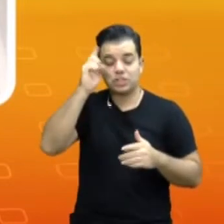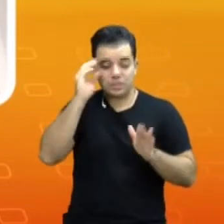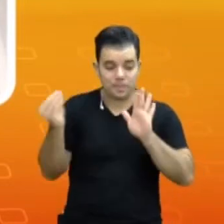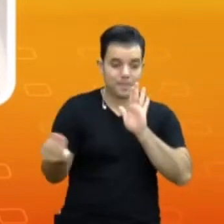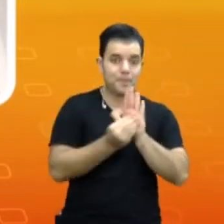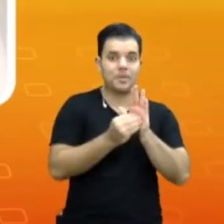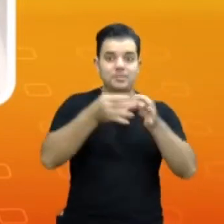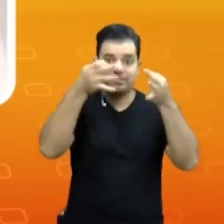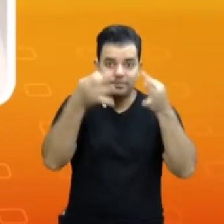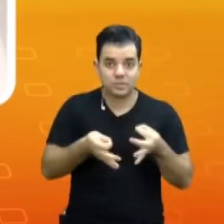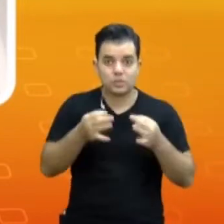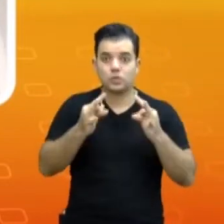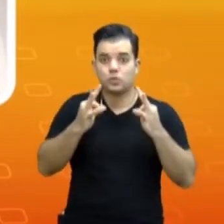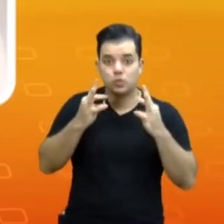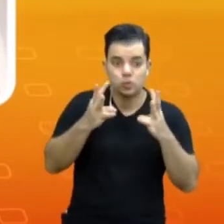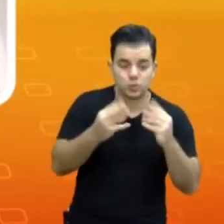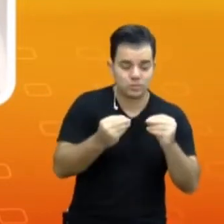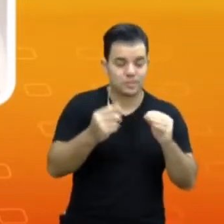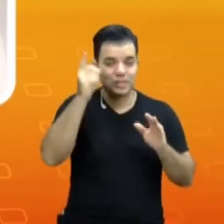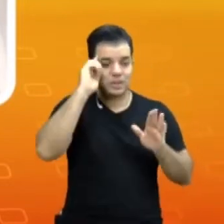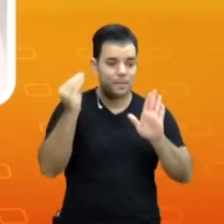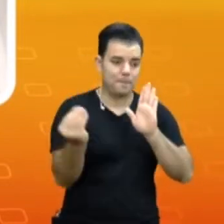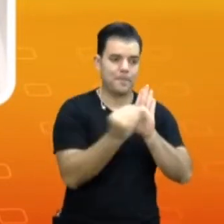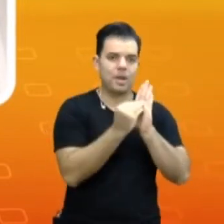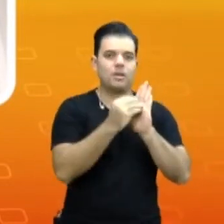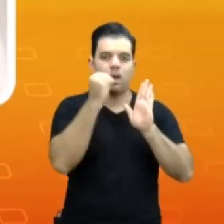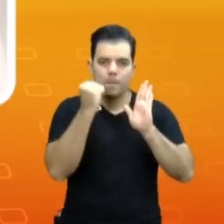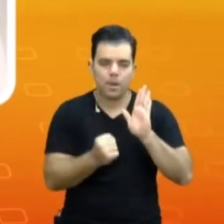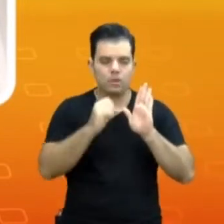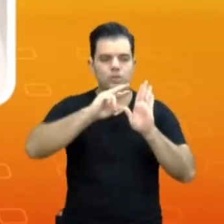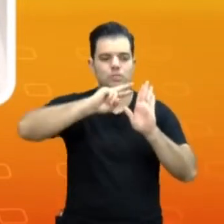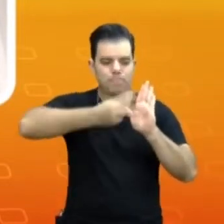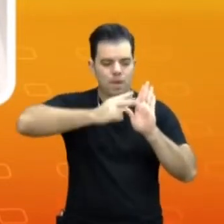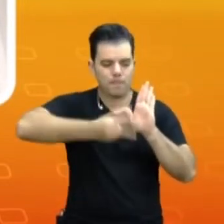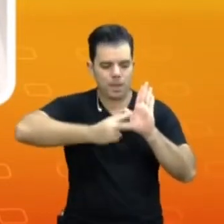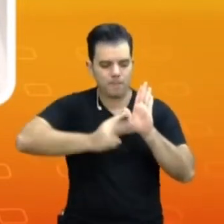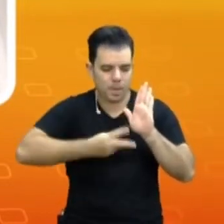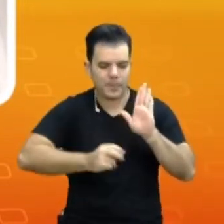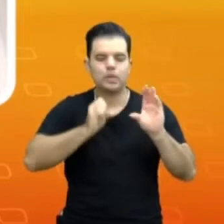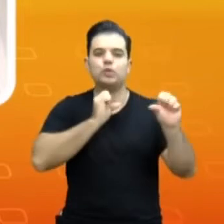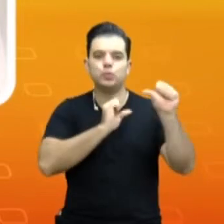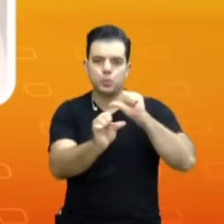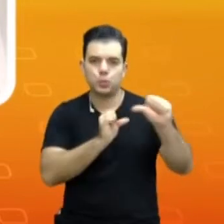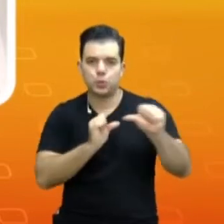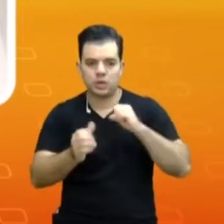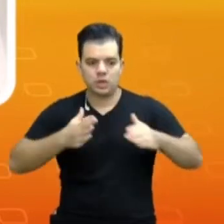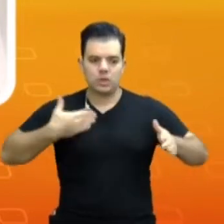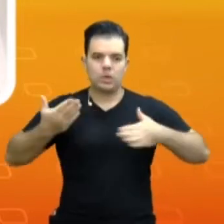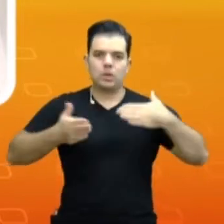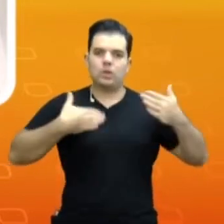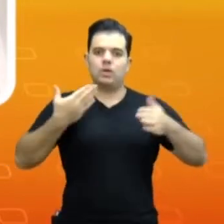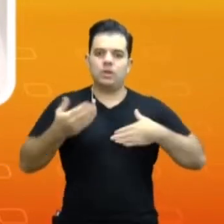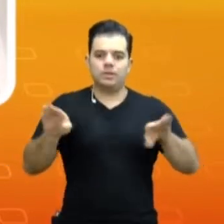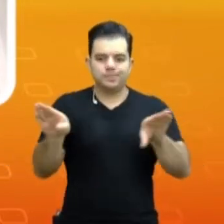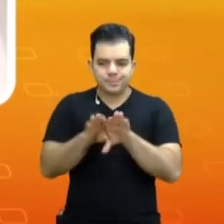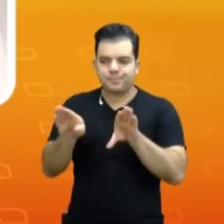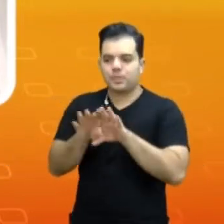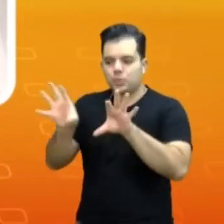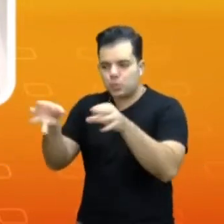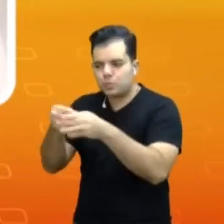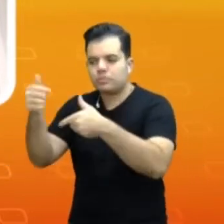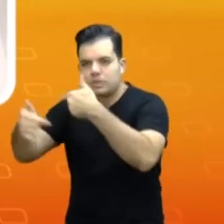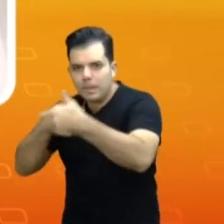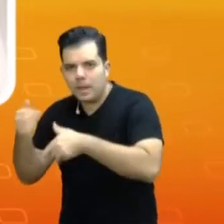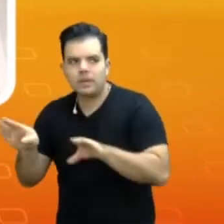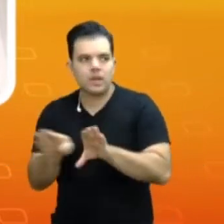definida, as indefinições que essa data poderia ocorrer também causavam um pouco de espanto, não só para o mercado, mas para a equipe que